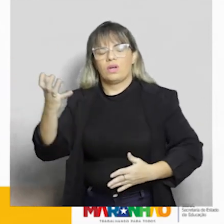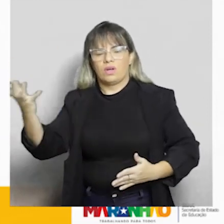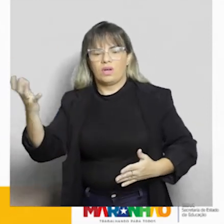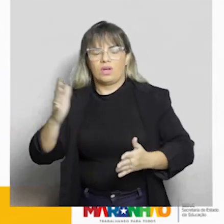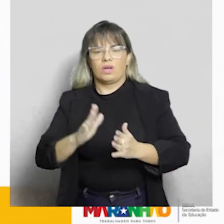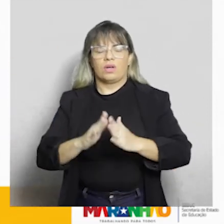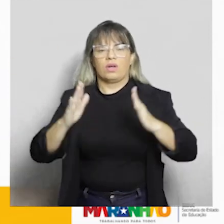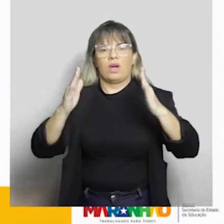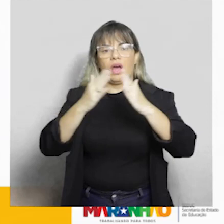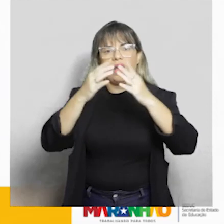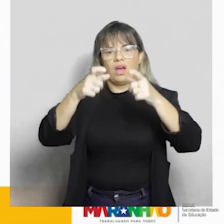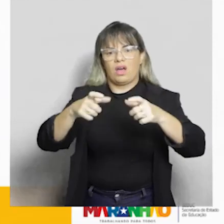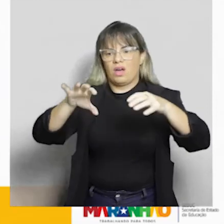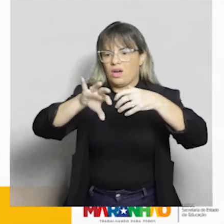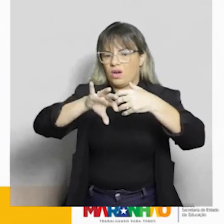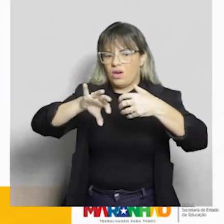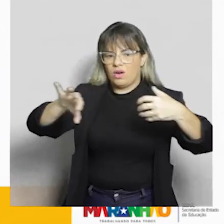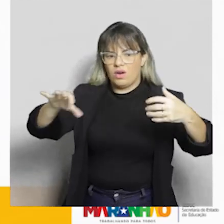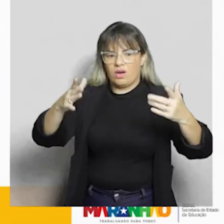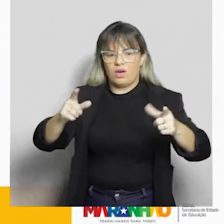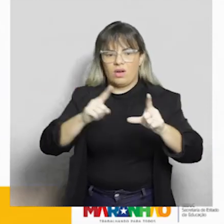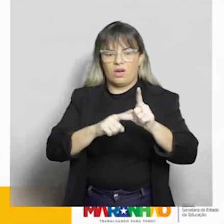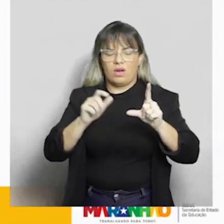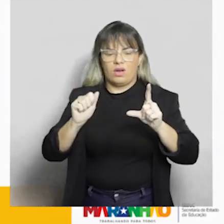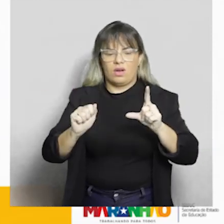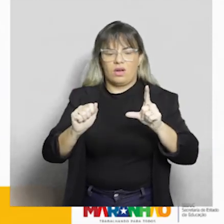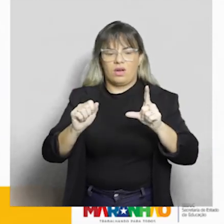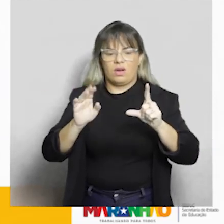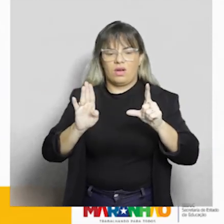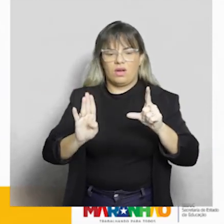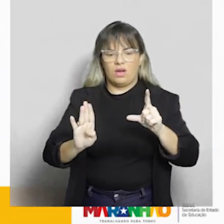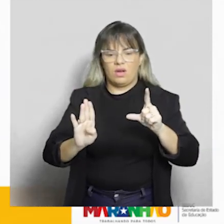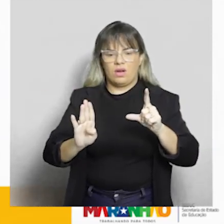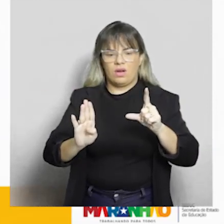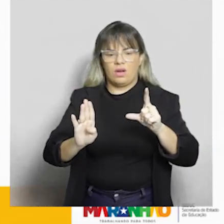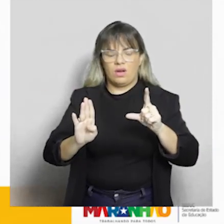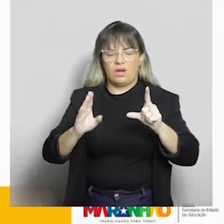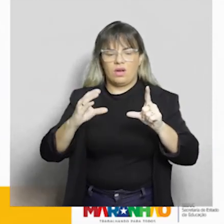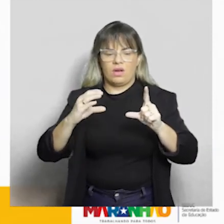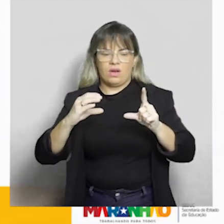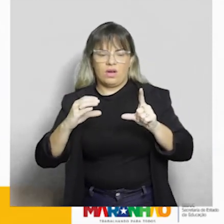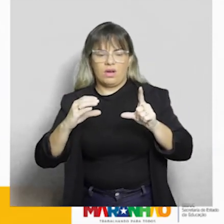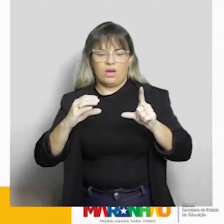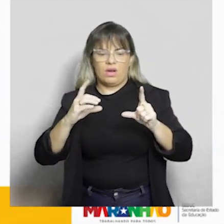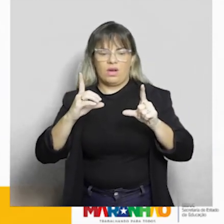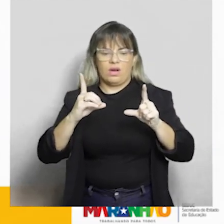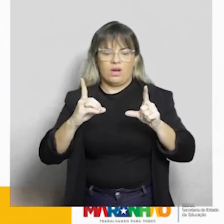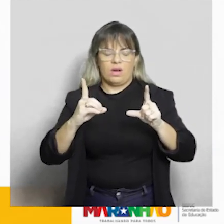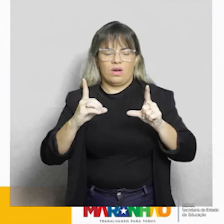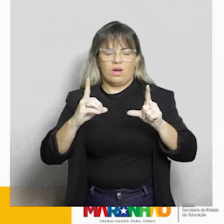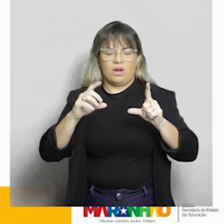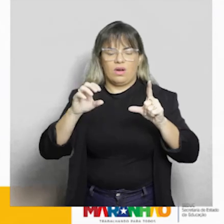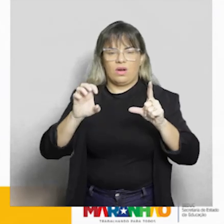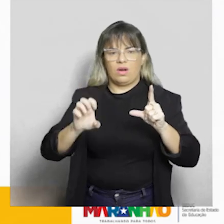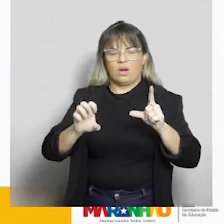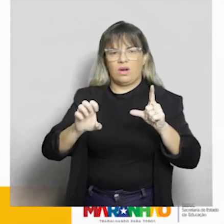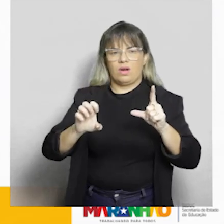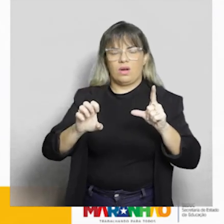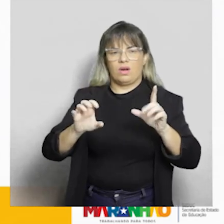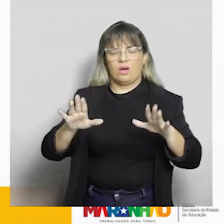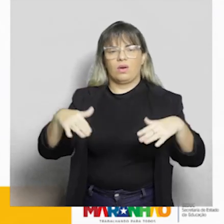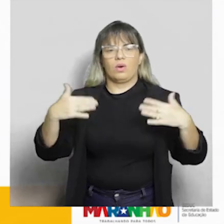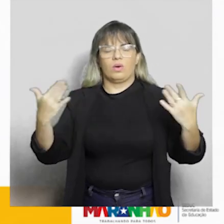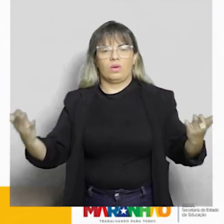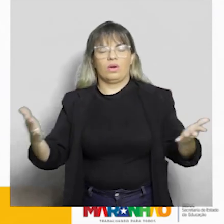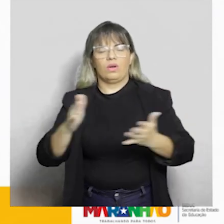separar, tá certo? É movimentação de placa? É clima? É vegetação? É intemperismo ou é assoreamento? Ora, meu